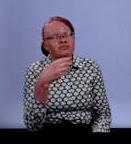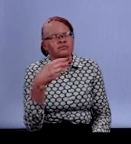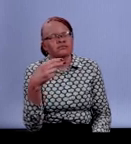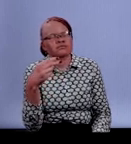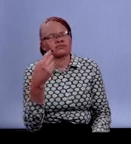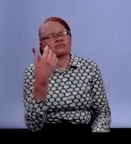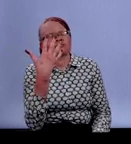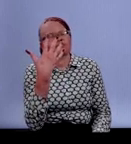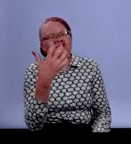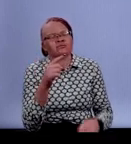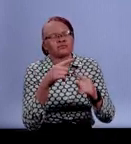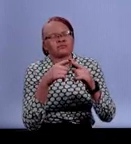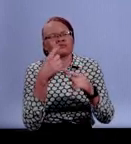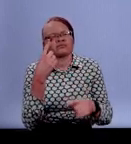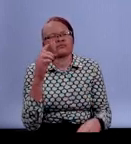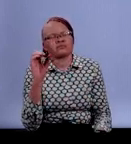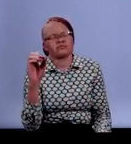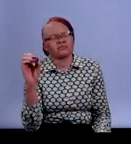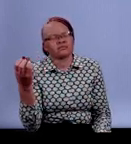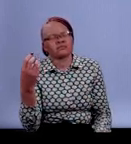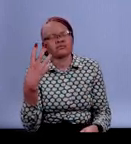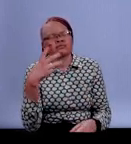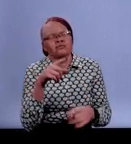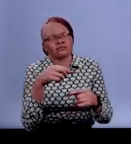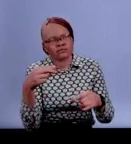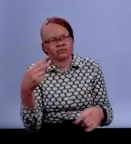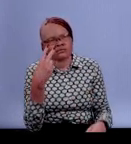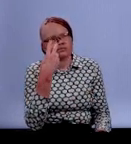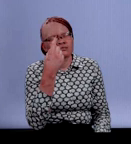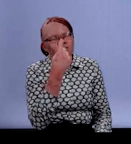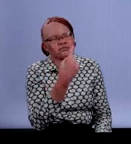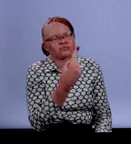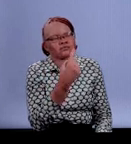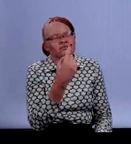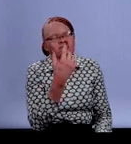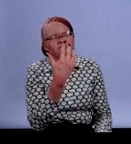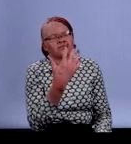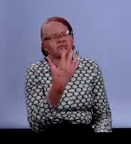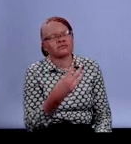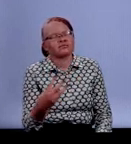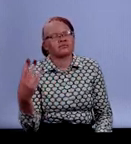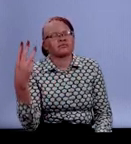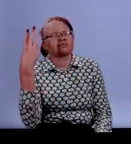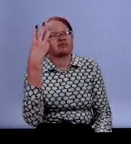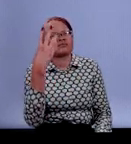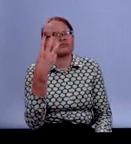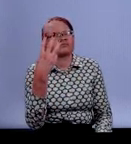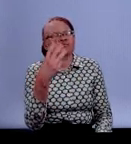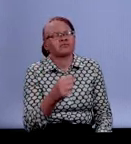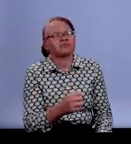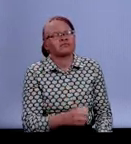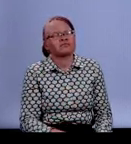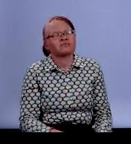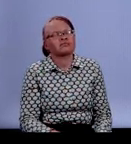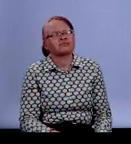5x - igual a 5 vezes 10 elevado a 3 e vamos ver um